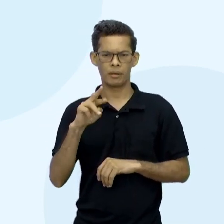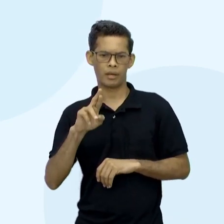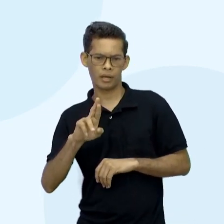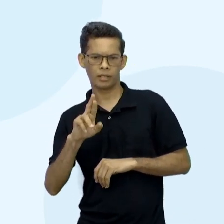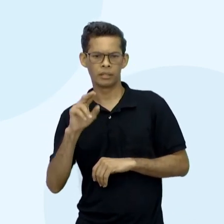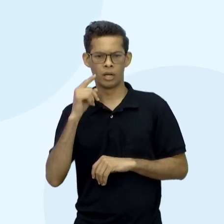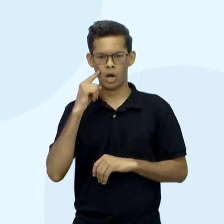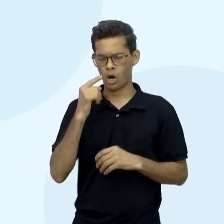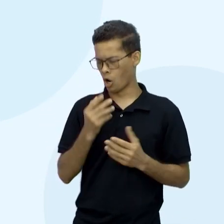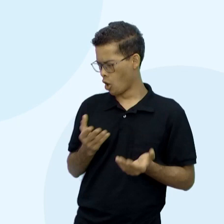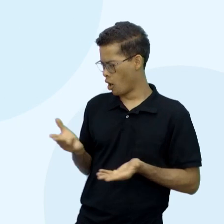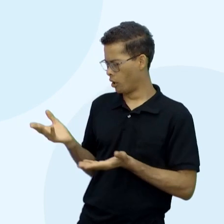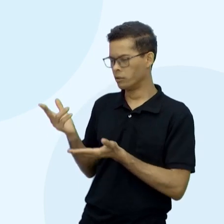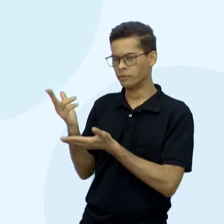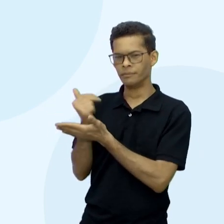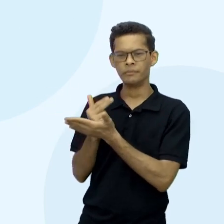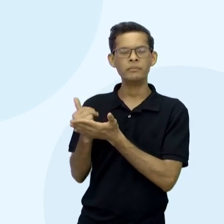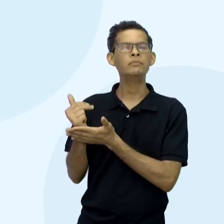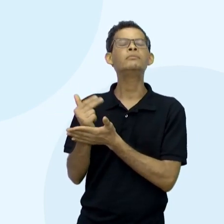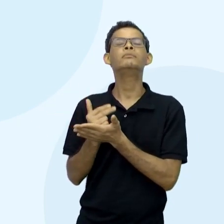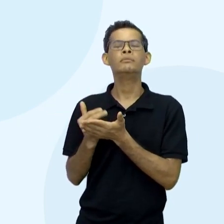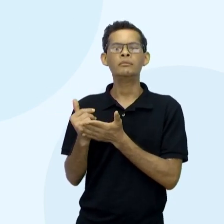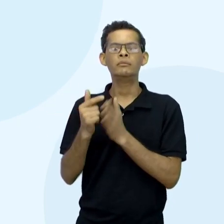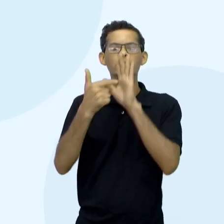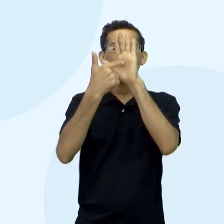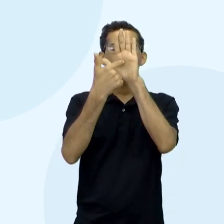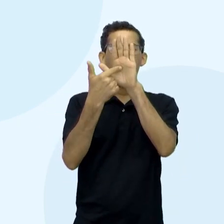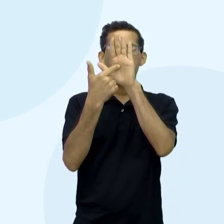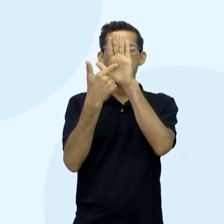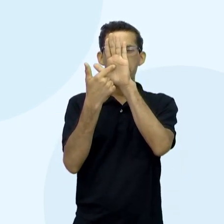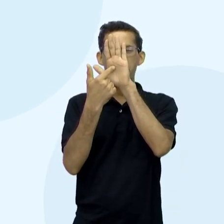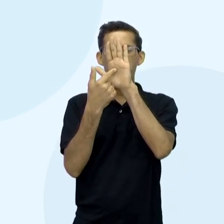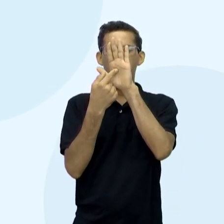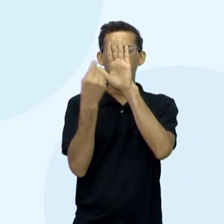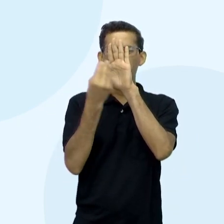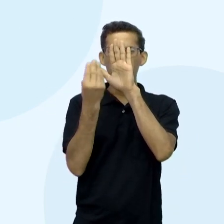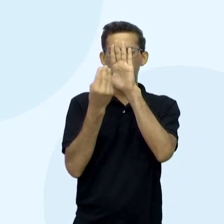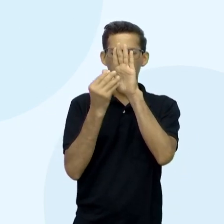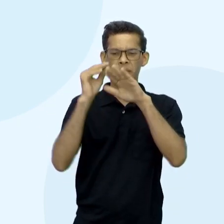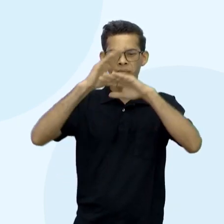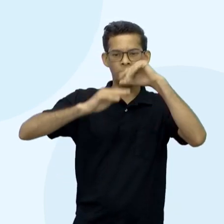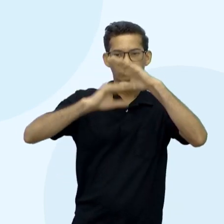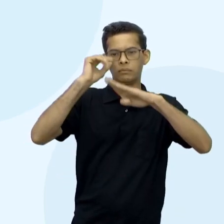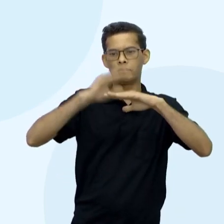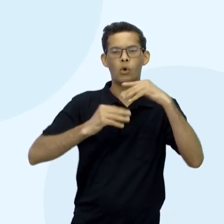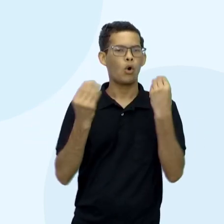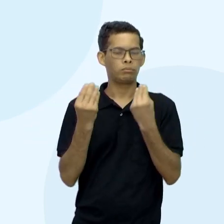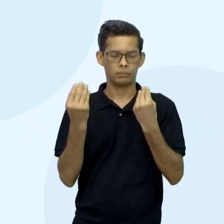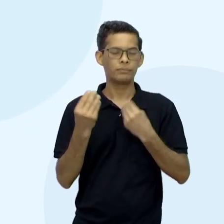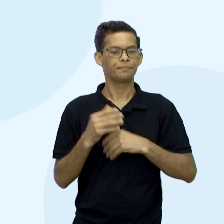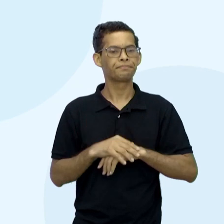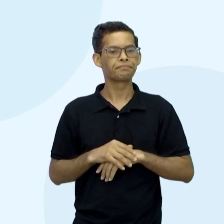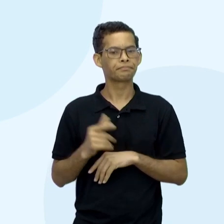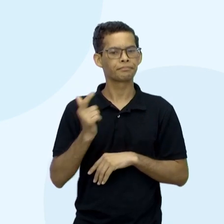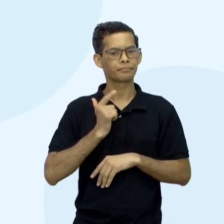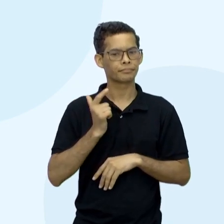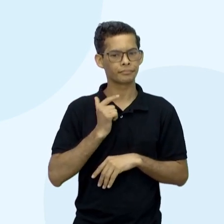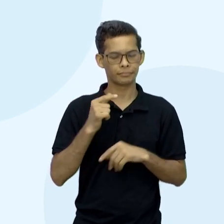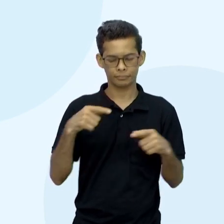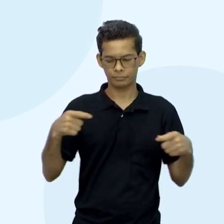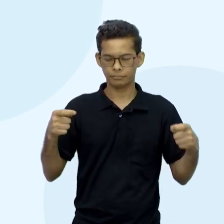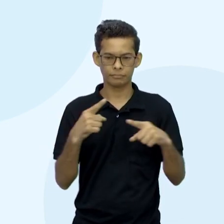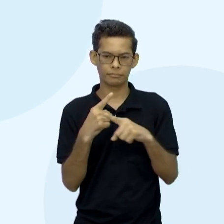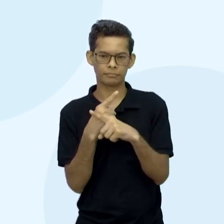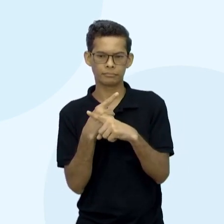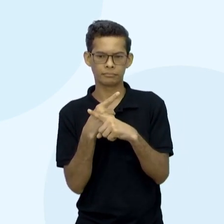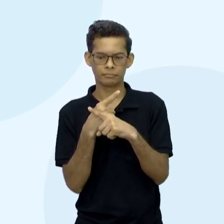mostrar para você na prática, tá? Então tem uma antena transmissora, uma antena receptora, a onda se propaga no meio, bate no obstáculo e aí